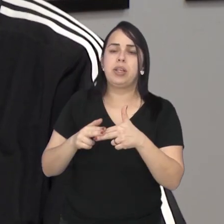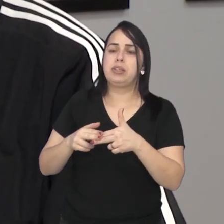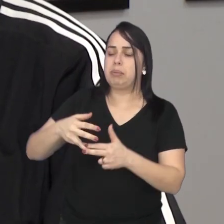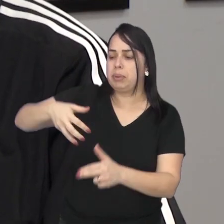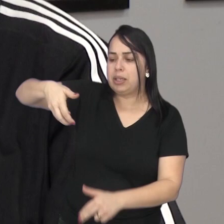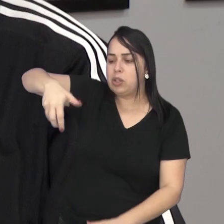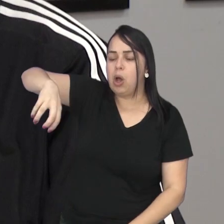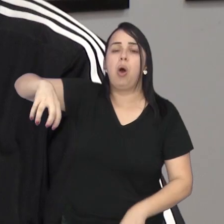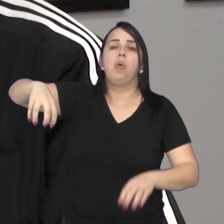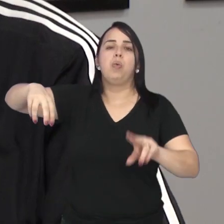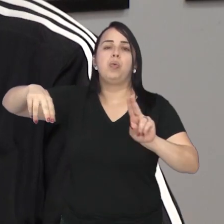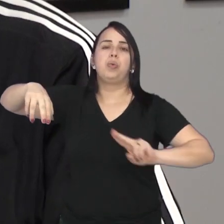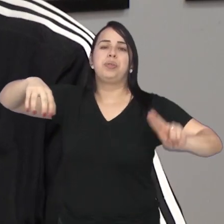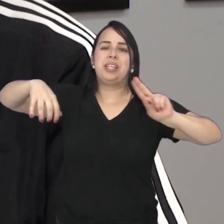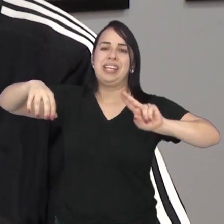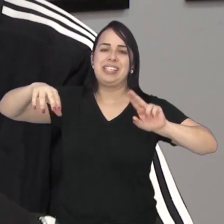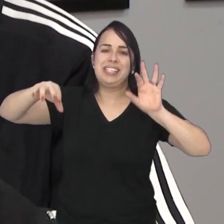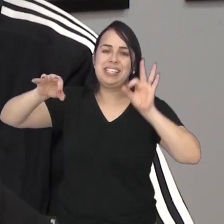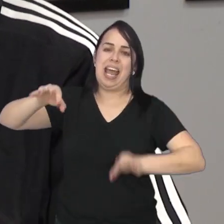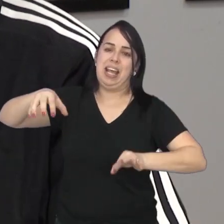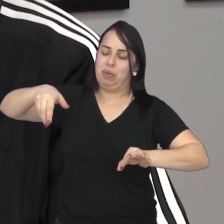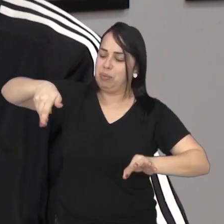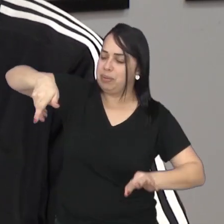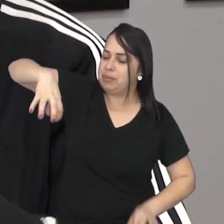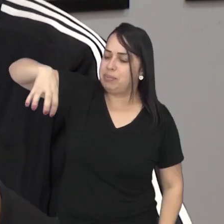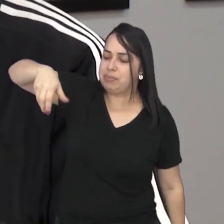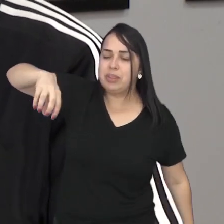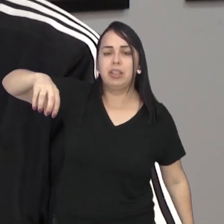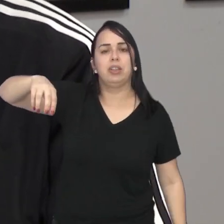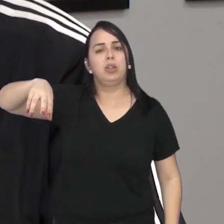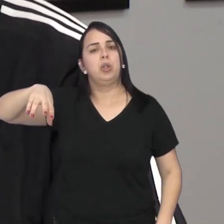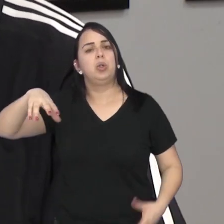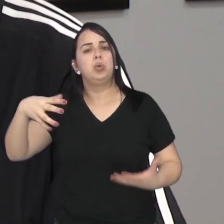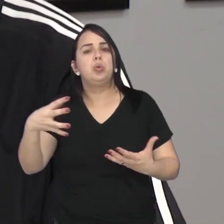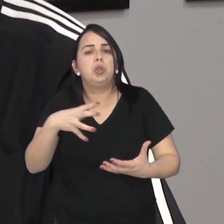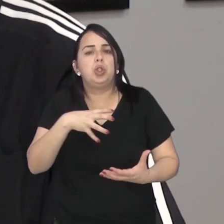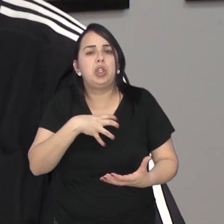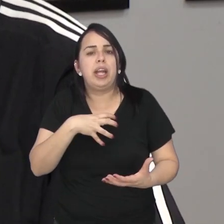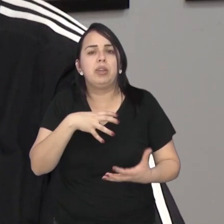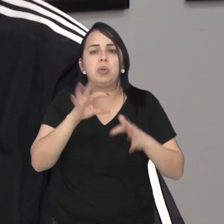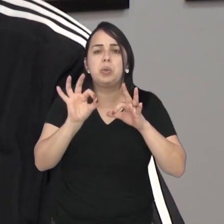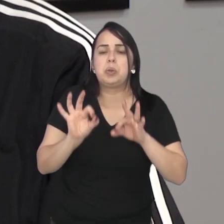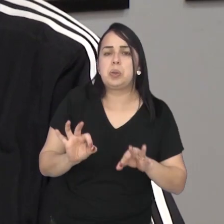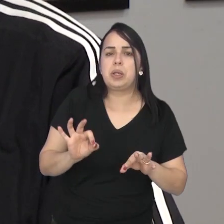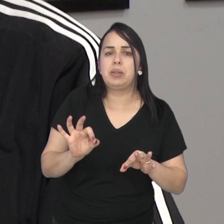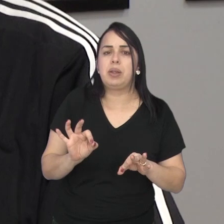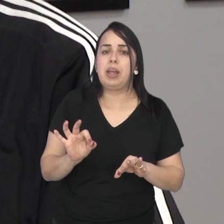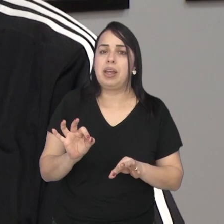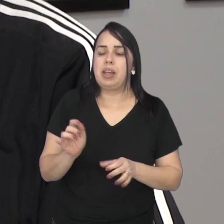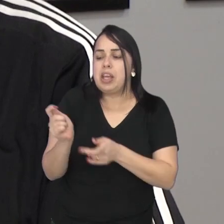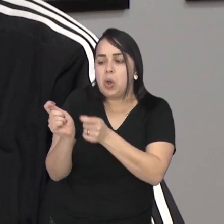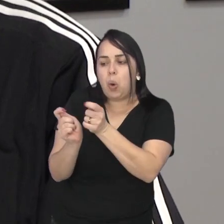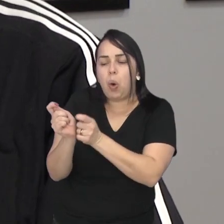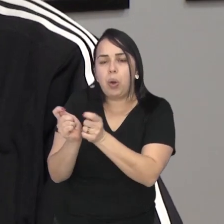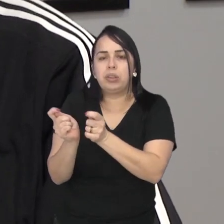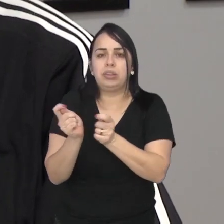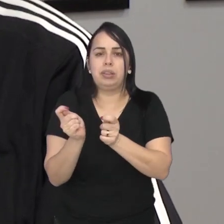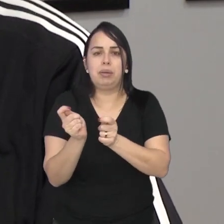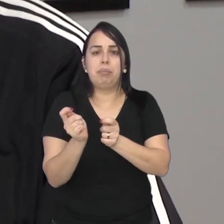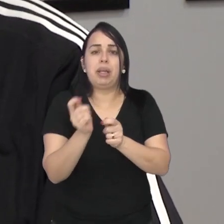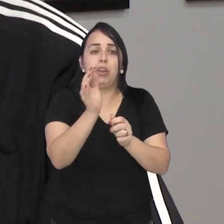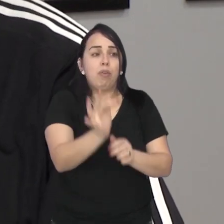prevenir, né? Tem que utilizar essa água de uma forma racional para que todos